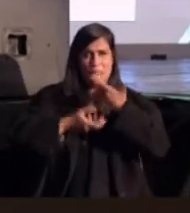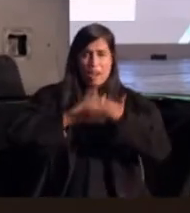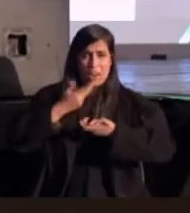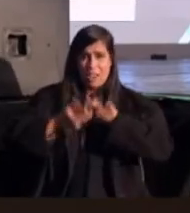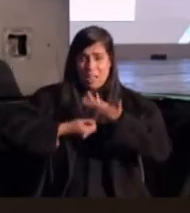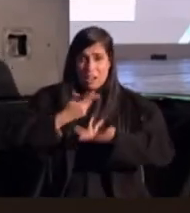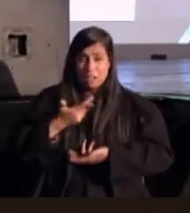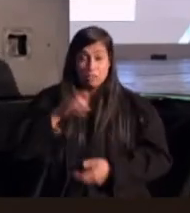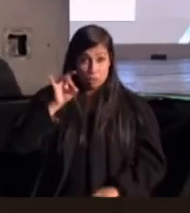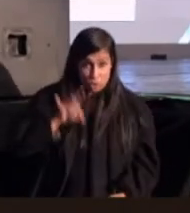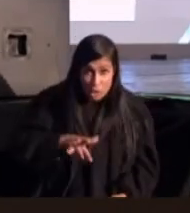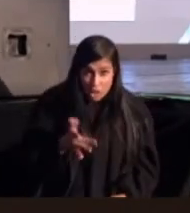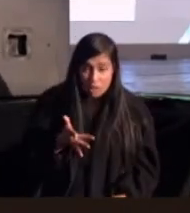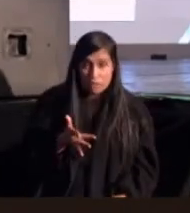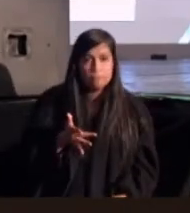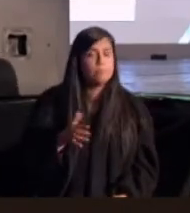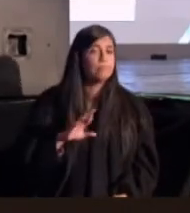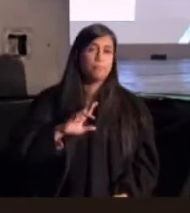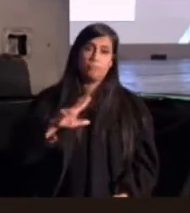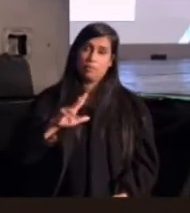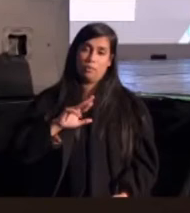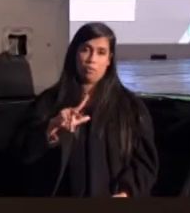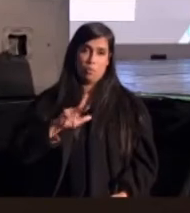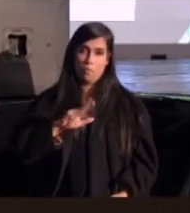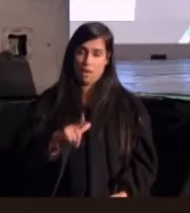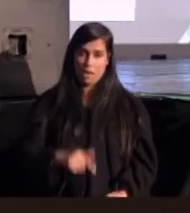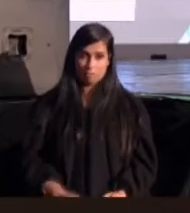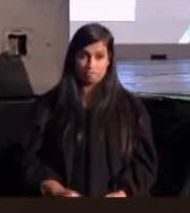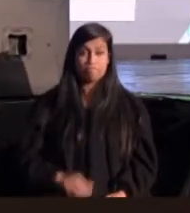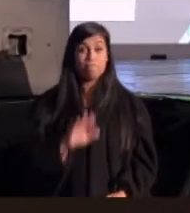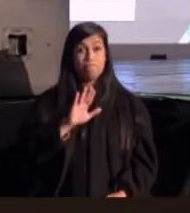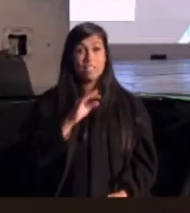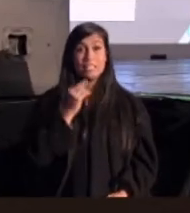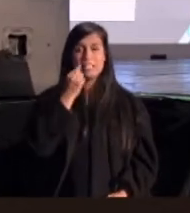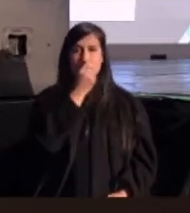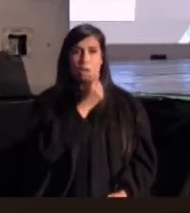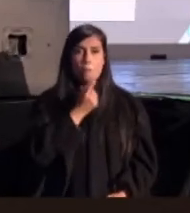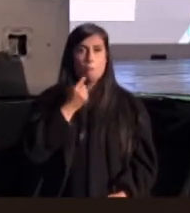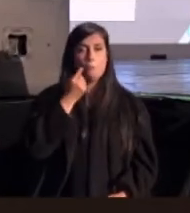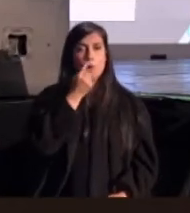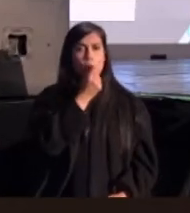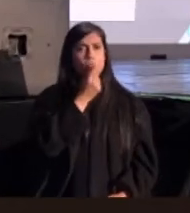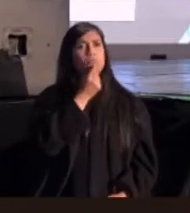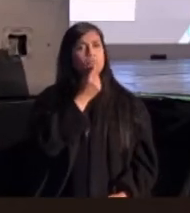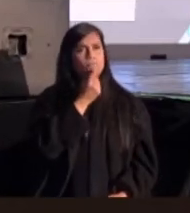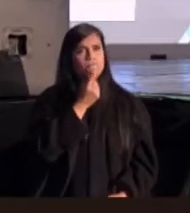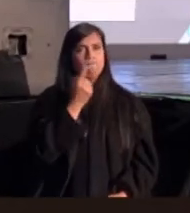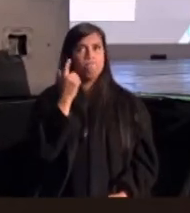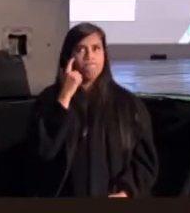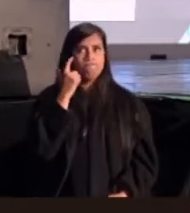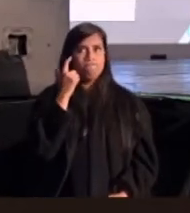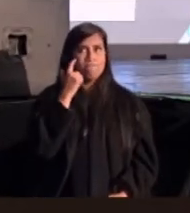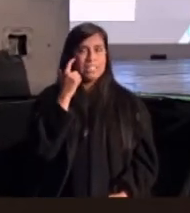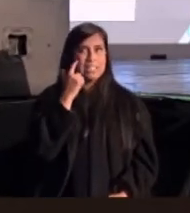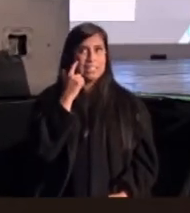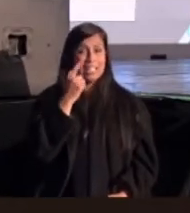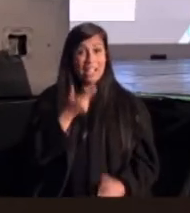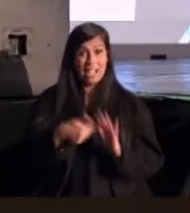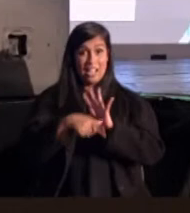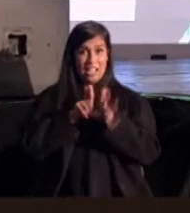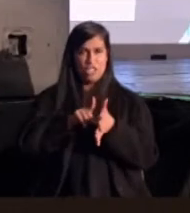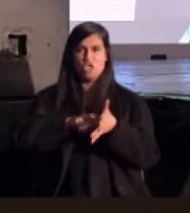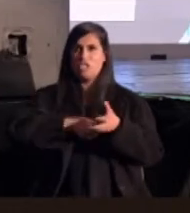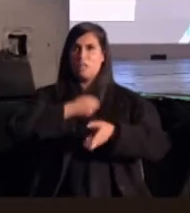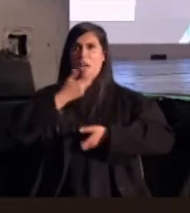não só da boca aqui física, mas da boca enquanto ferramenta, enquanto instrumento de acesso ao